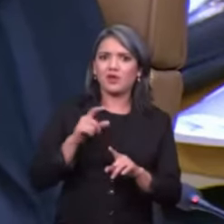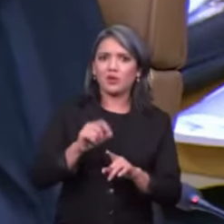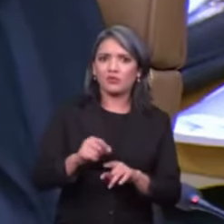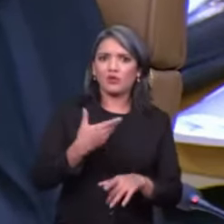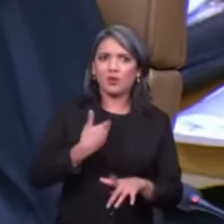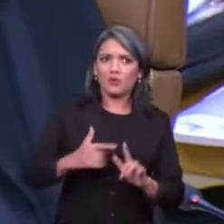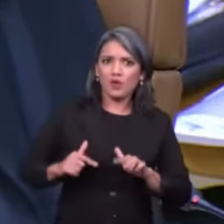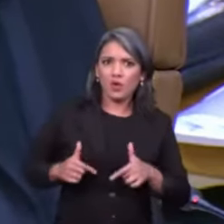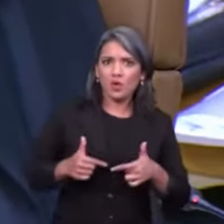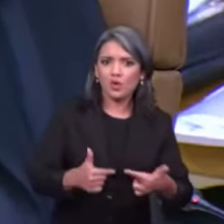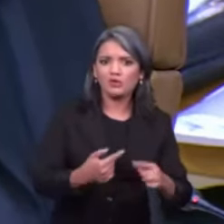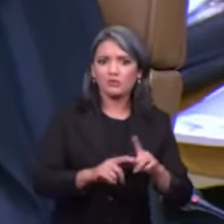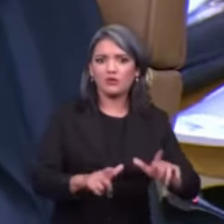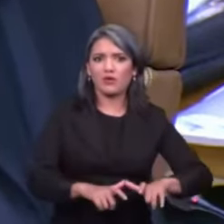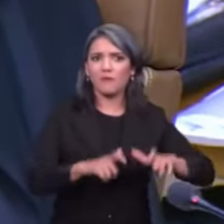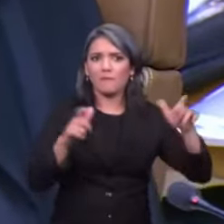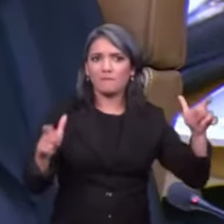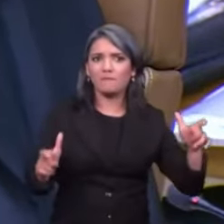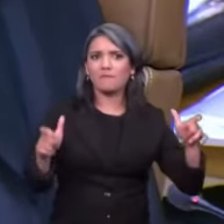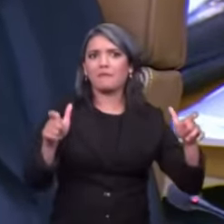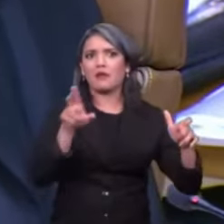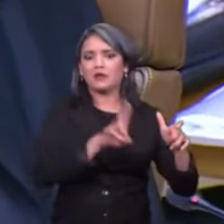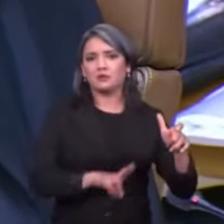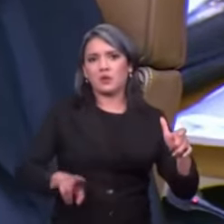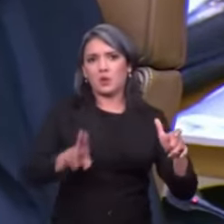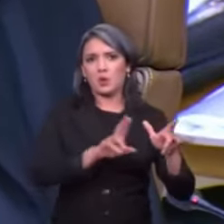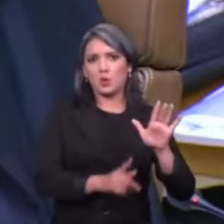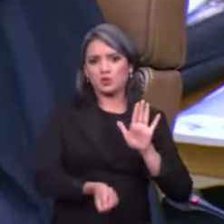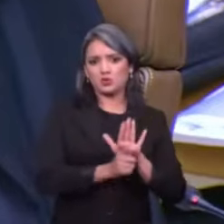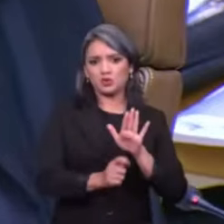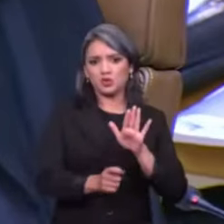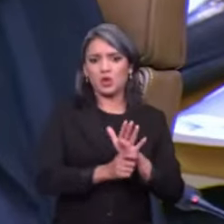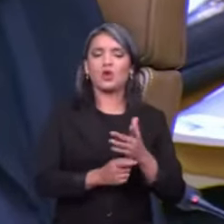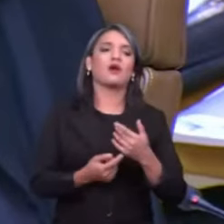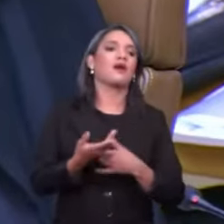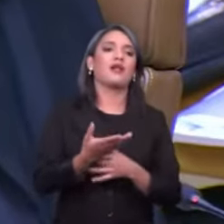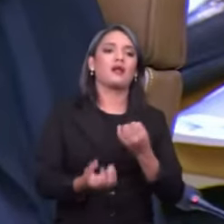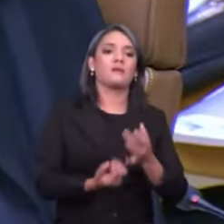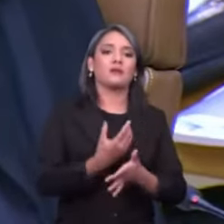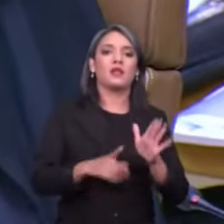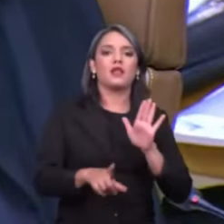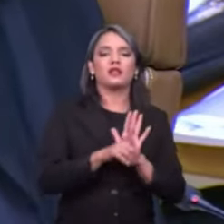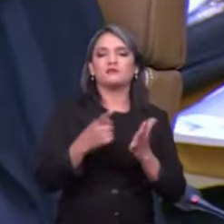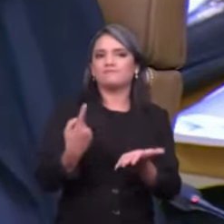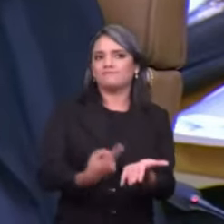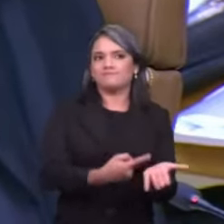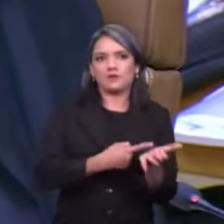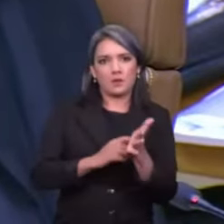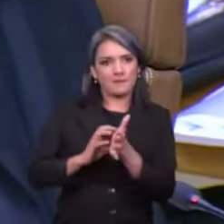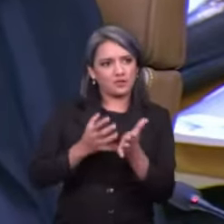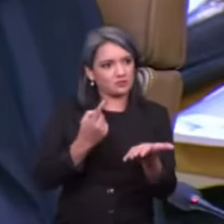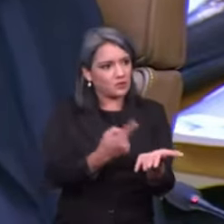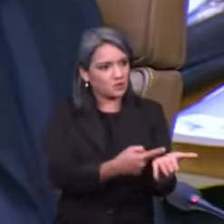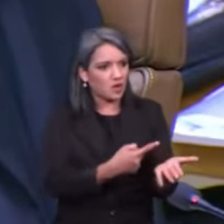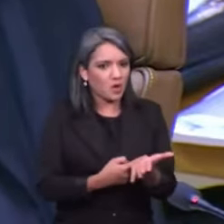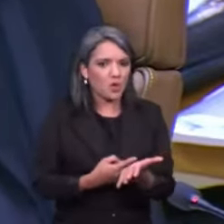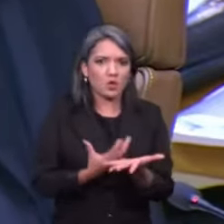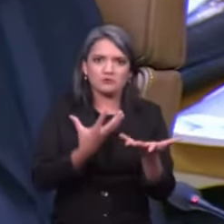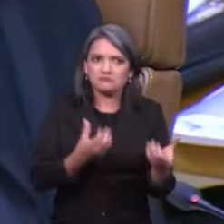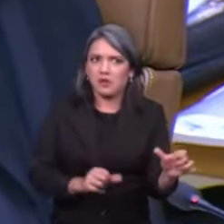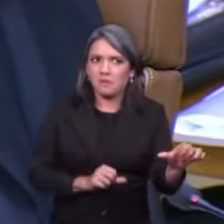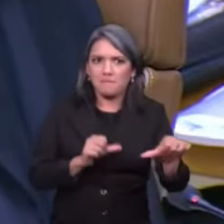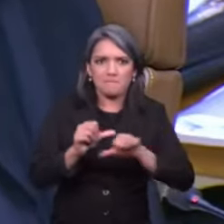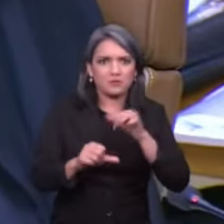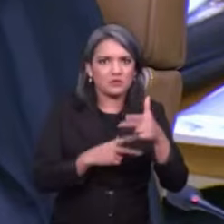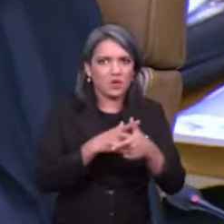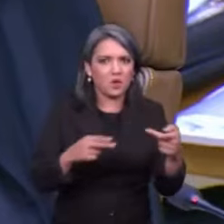e o crescente consumo público de drogas. Os legisladores chegaram recentemente a um acordo bipartidário para desfazer um aspecto fundamental